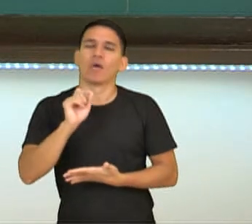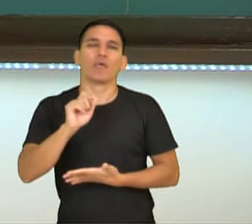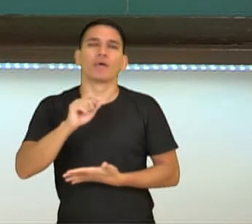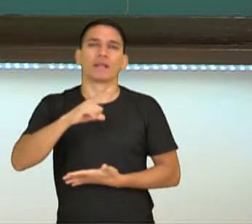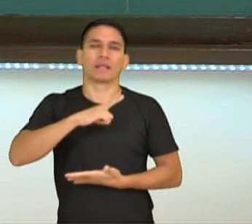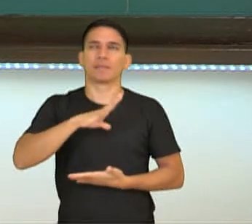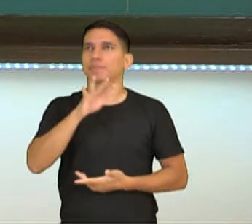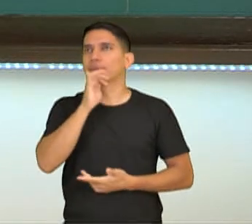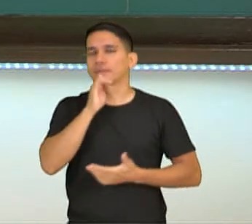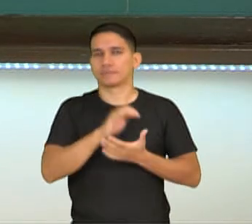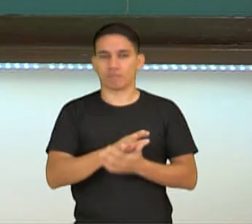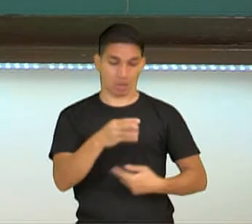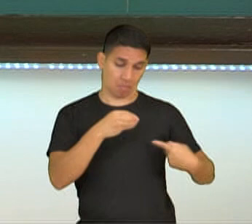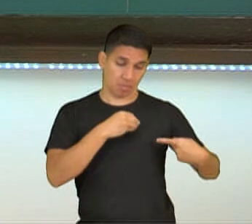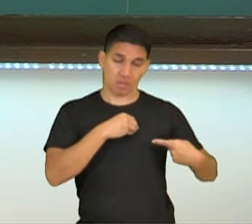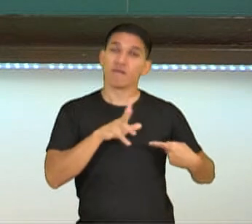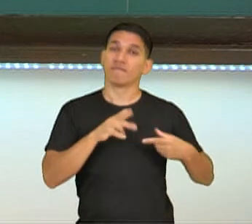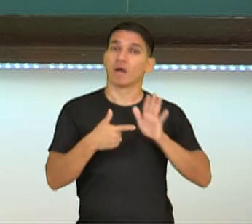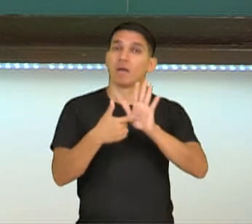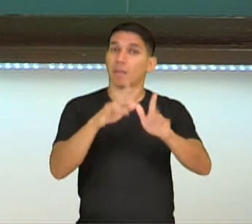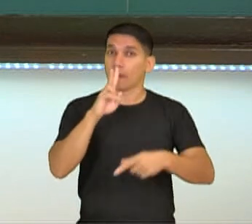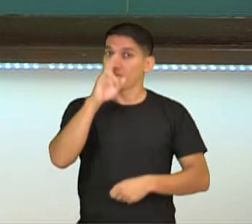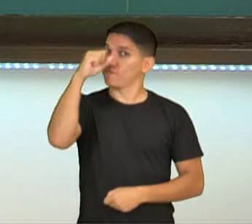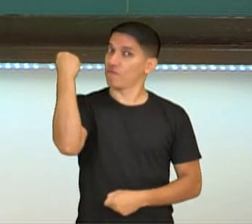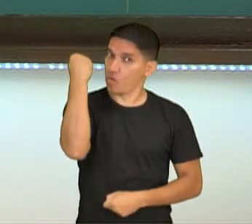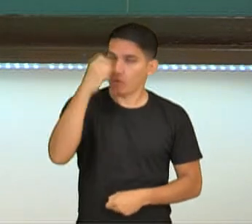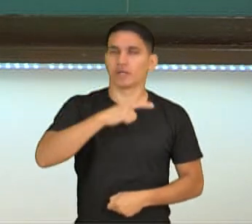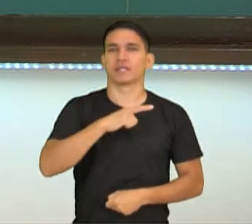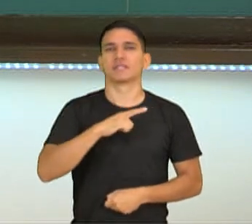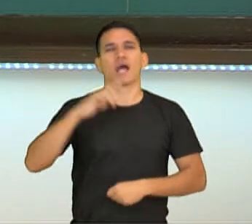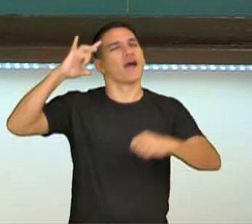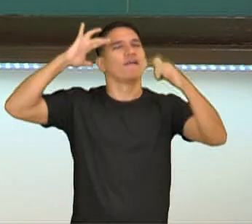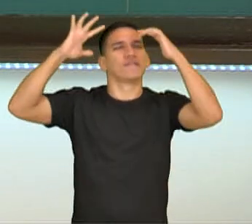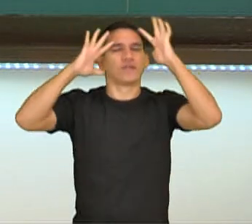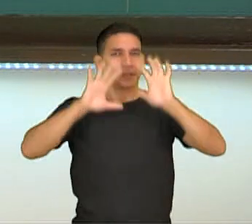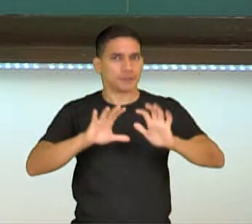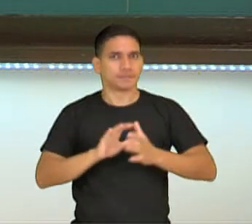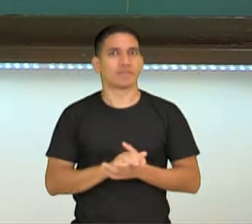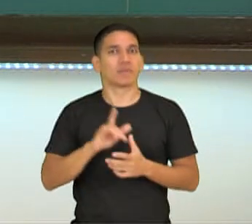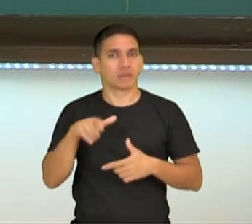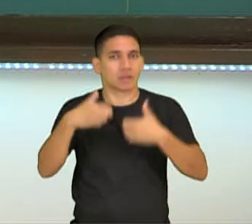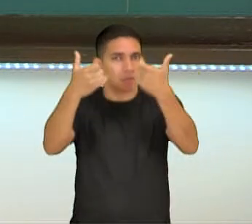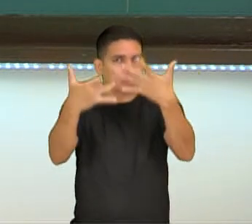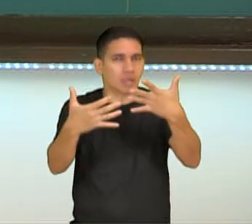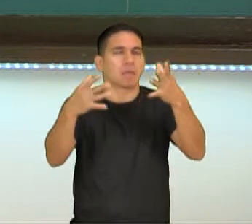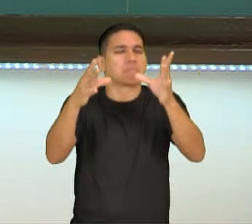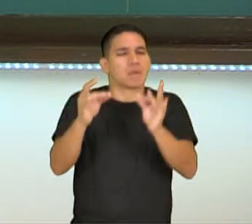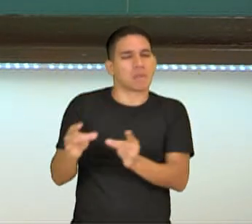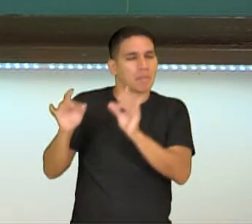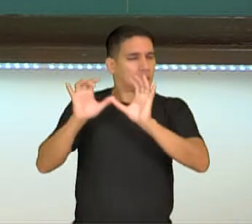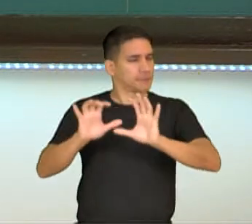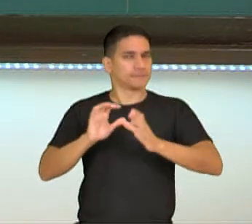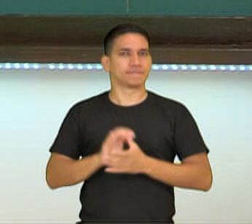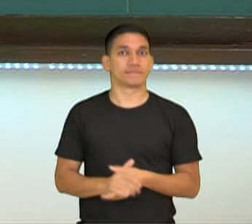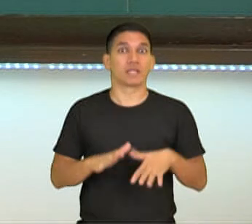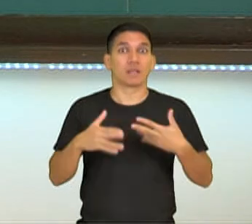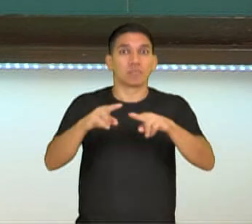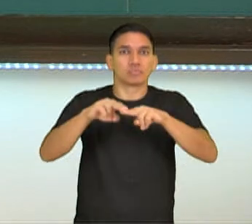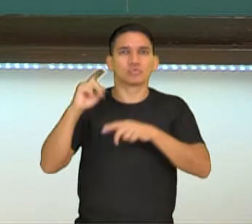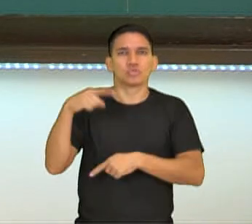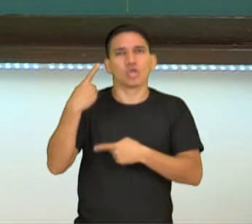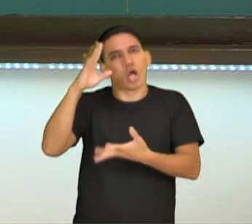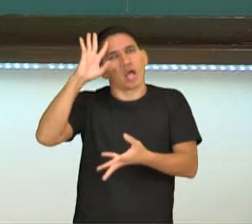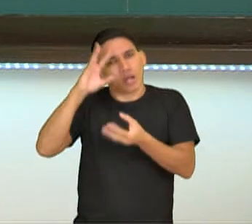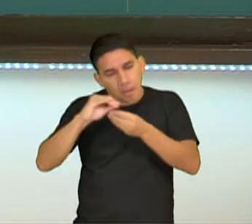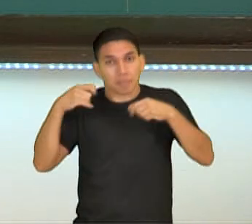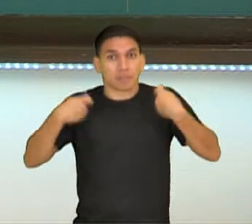do pecado, que vai aparecer muito fortemente aqui nessa filosofia, vai ser justificável. Então, nós precisamos entender no